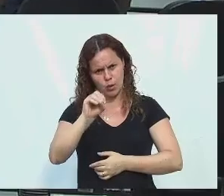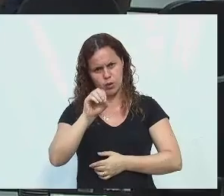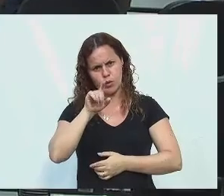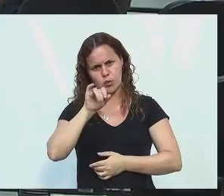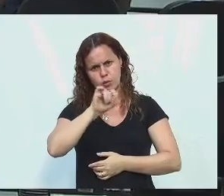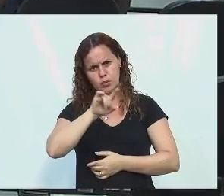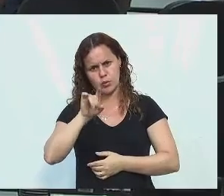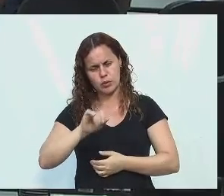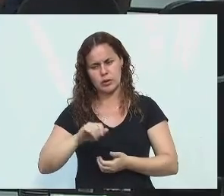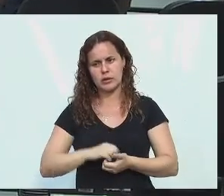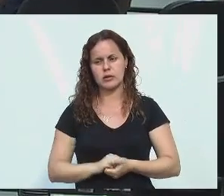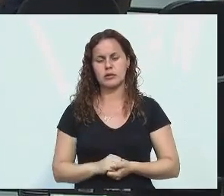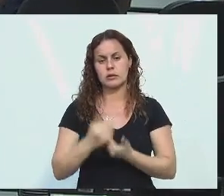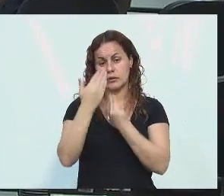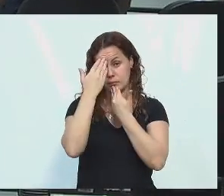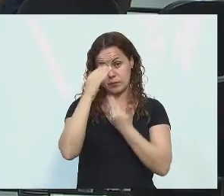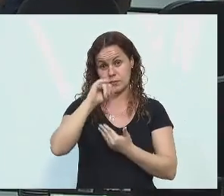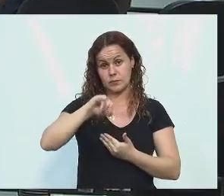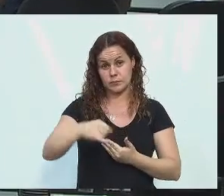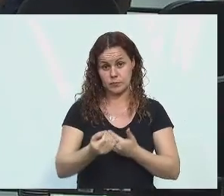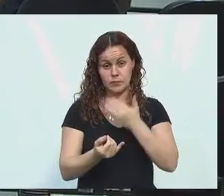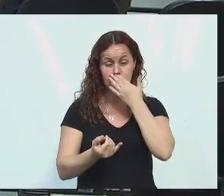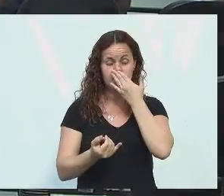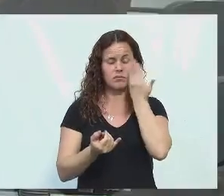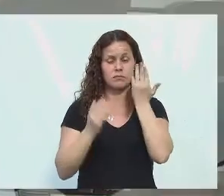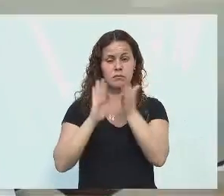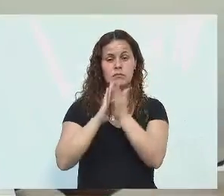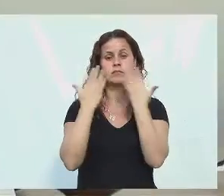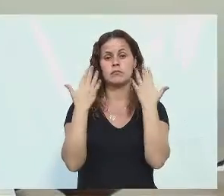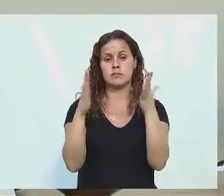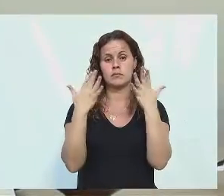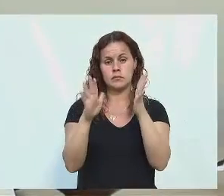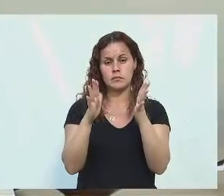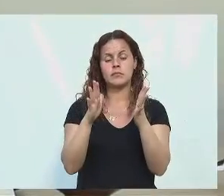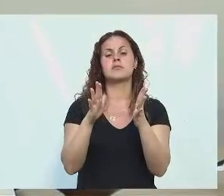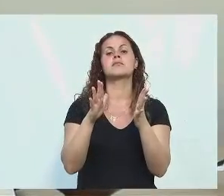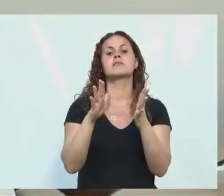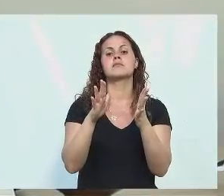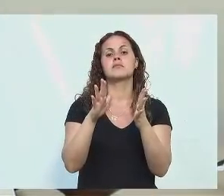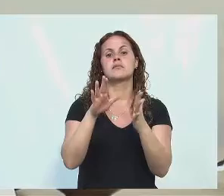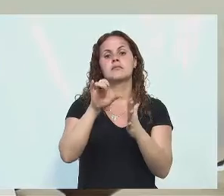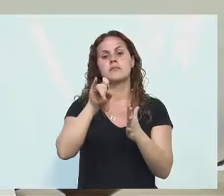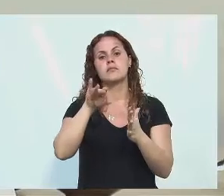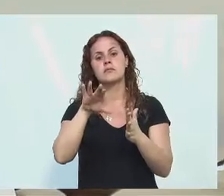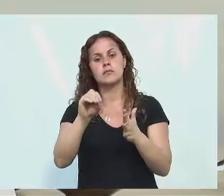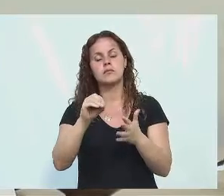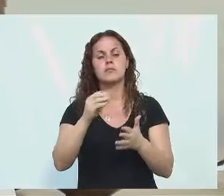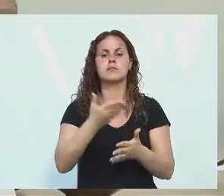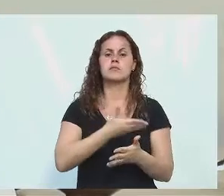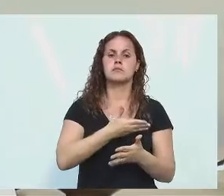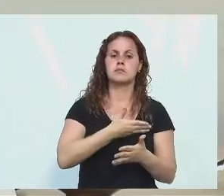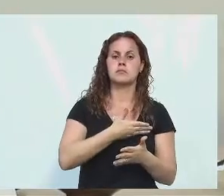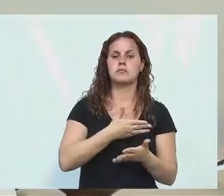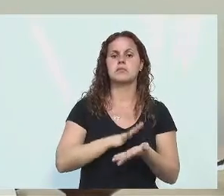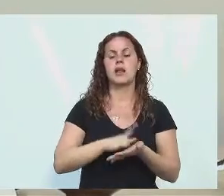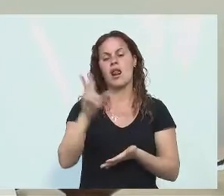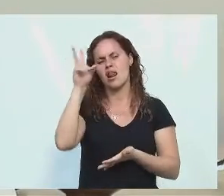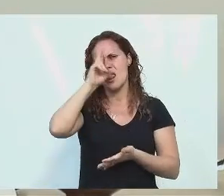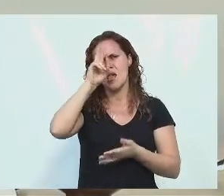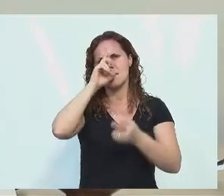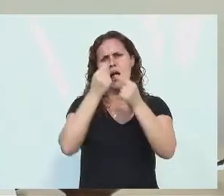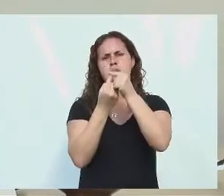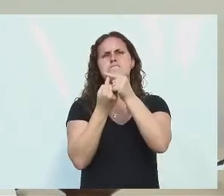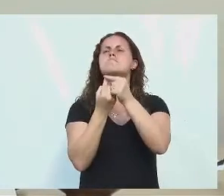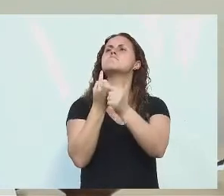Presidente, agradecer a oportunidade, parabenizar o colega Sávio José, recordar um pouco, né, do